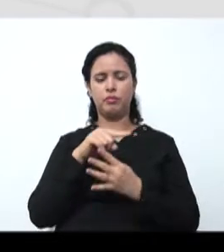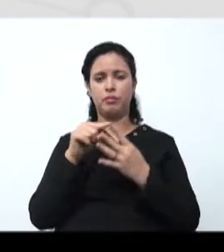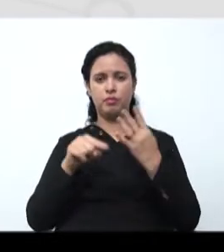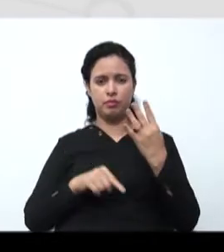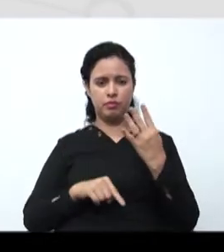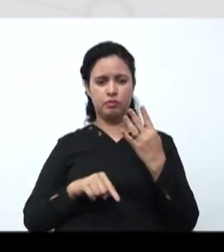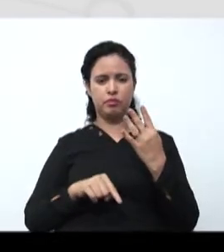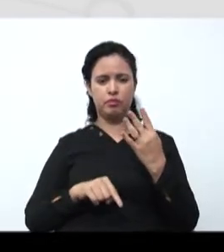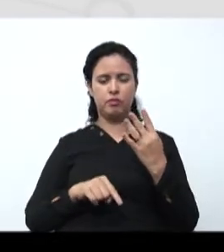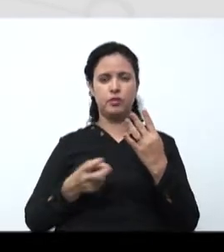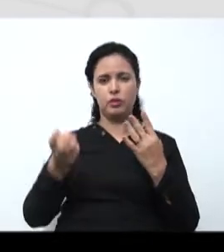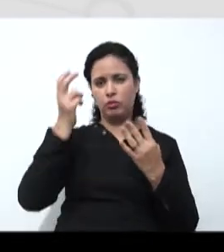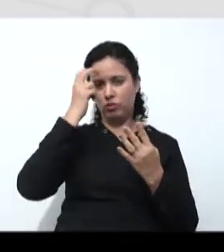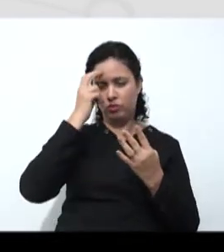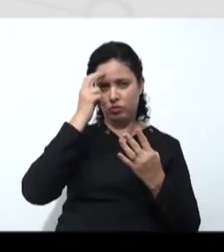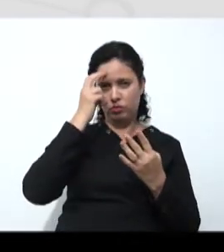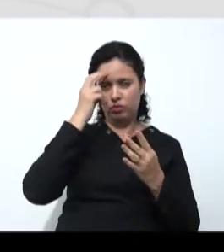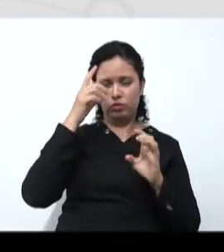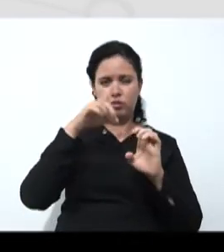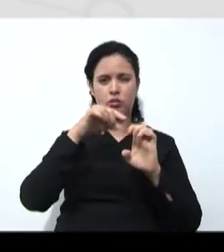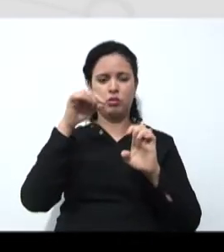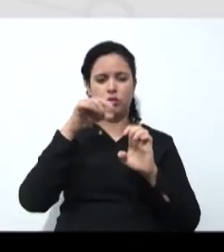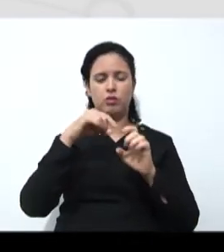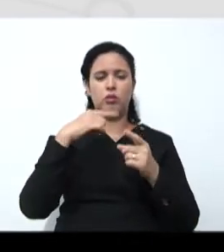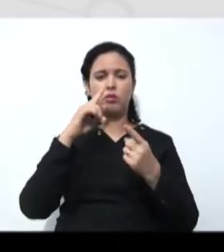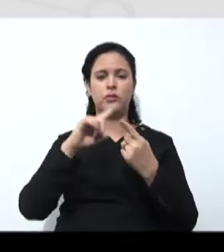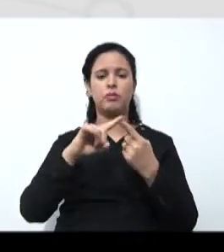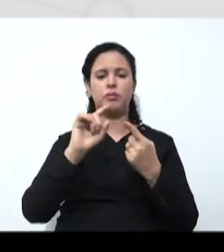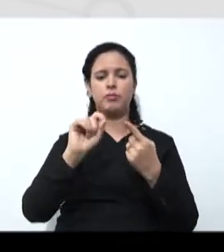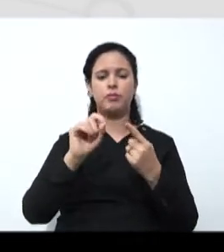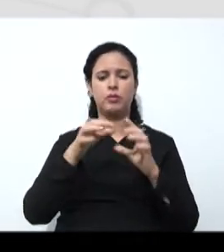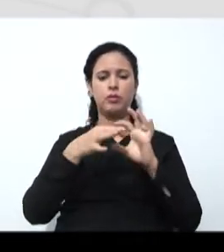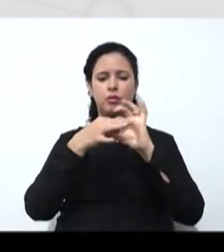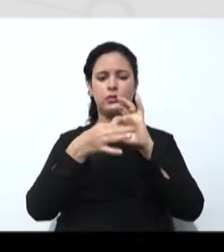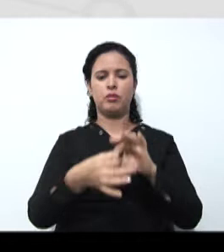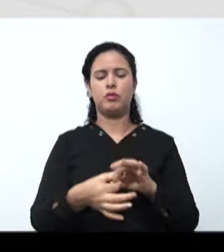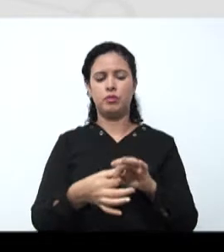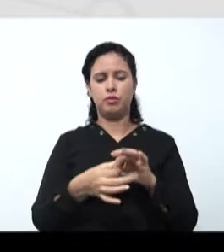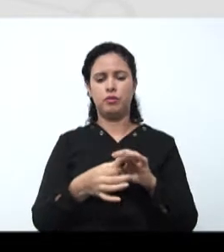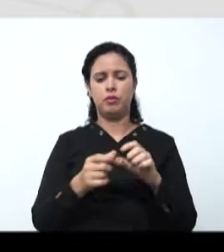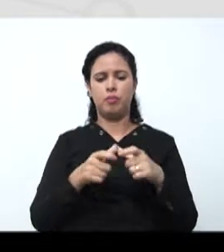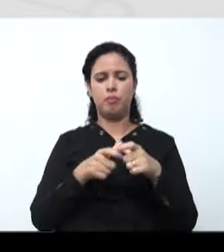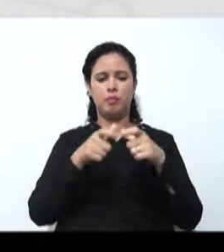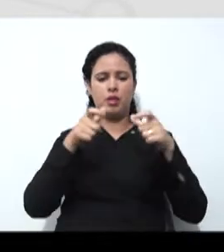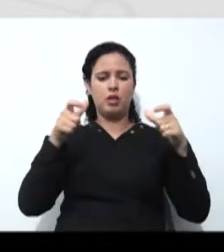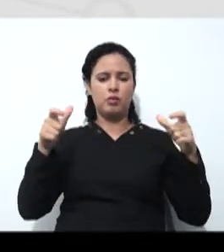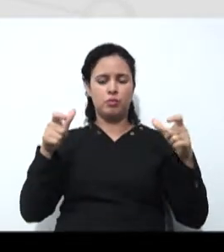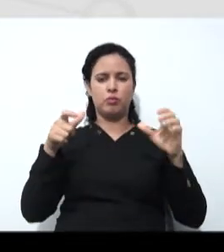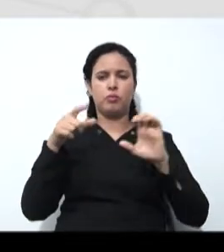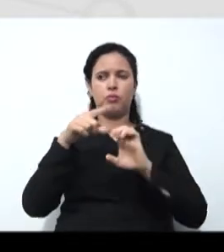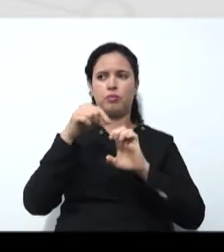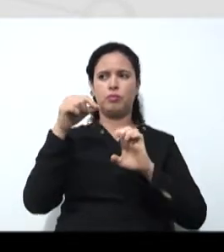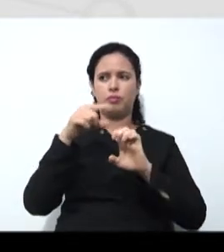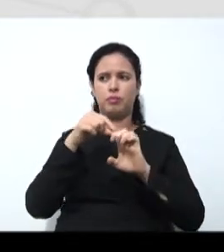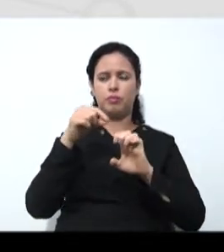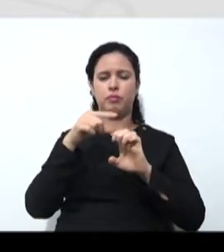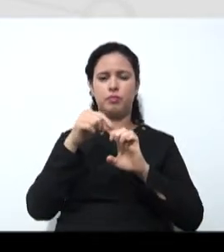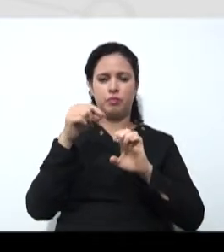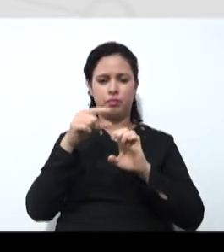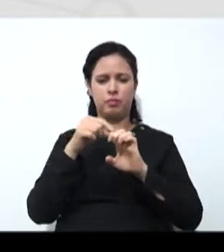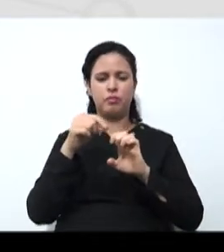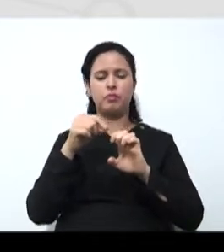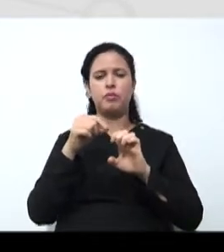cultura empreendedora. O primeiro deles é o contexto macroempreendedor, que são as políticas, os